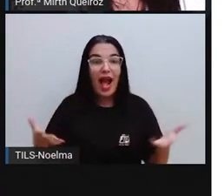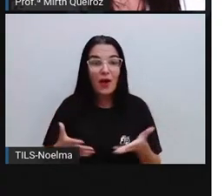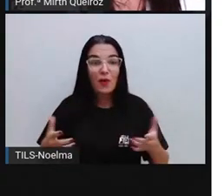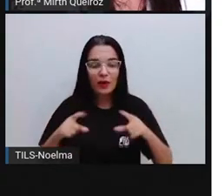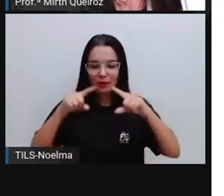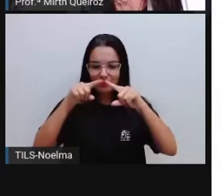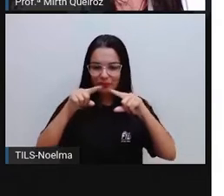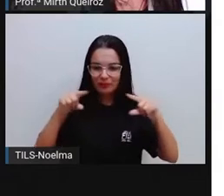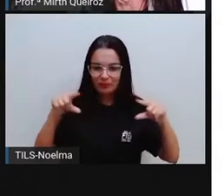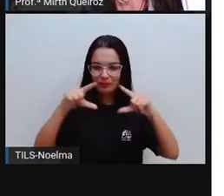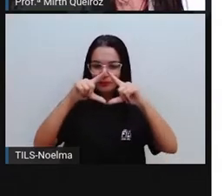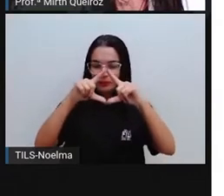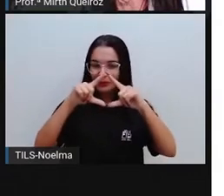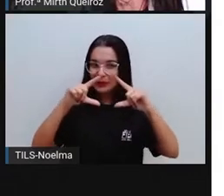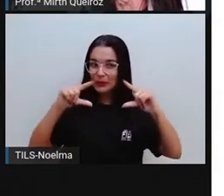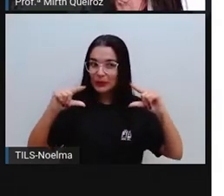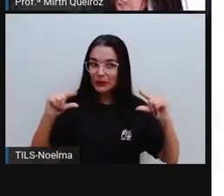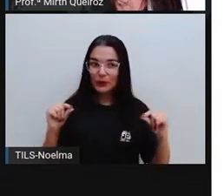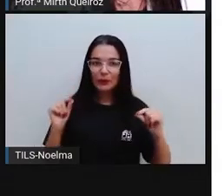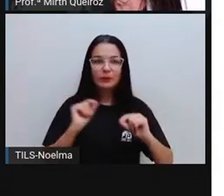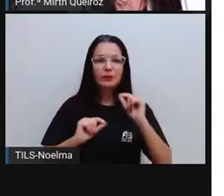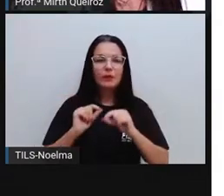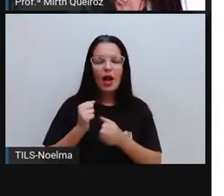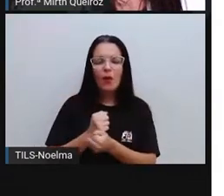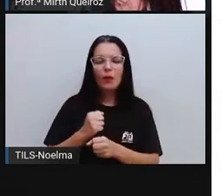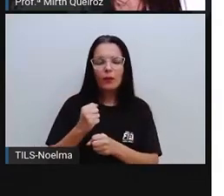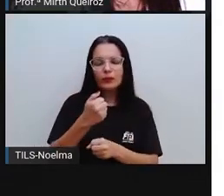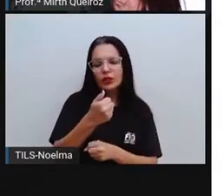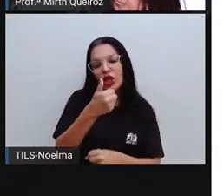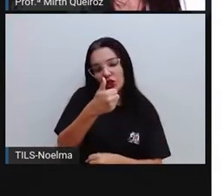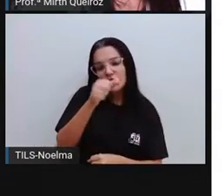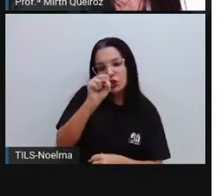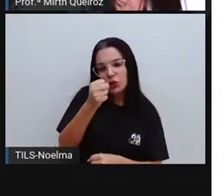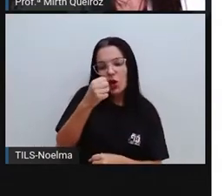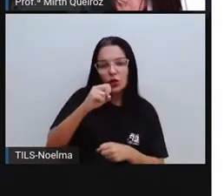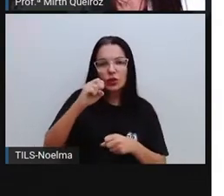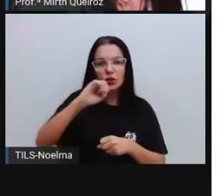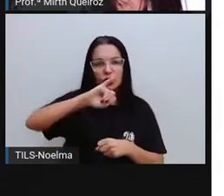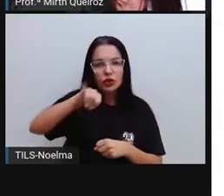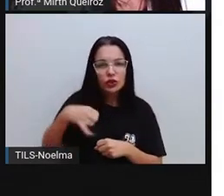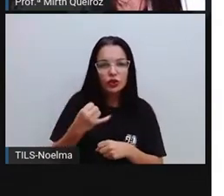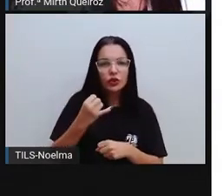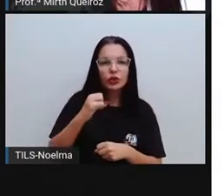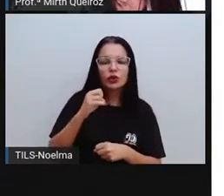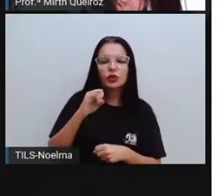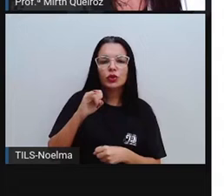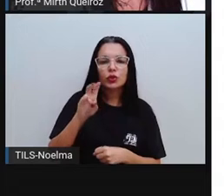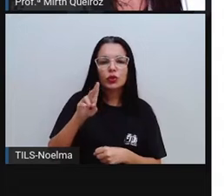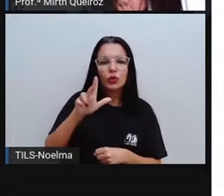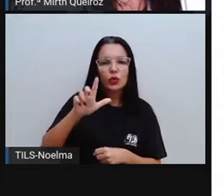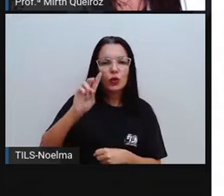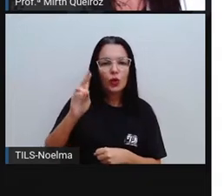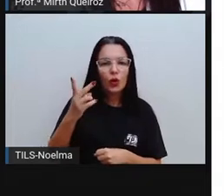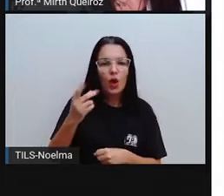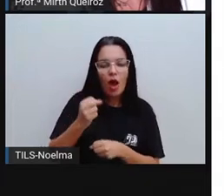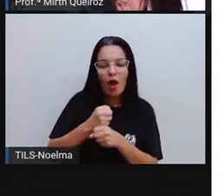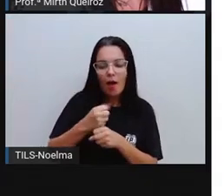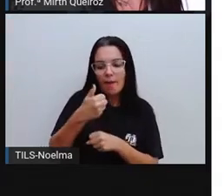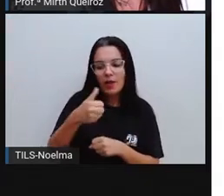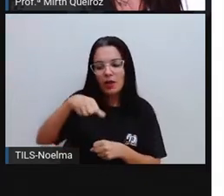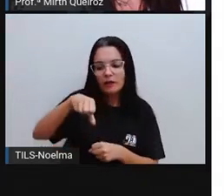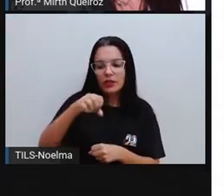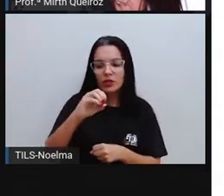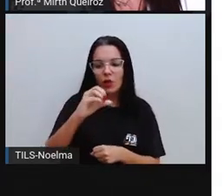japoneses, né? No dia 18 de julho de 1908, marcou aí oficialmente o início da imigração japonesa